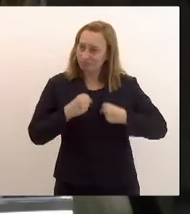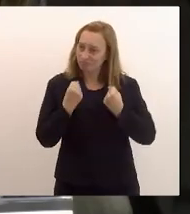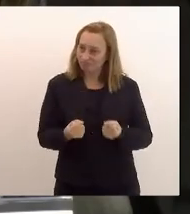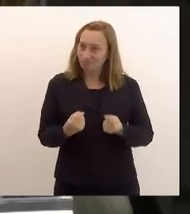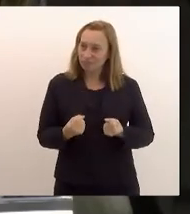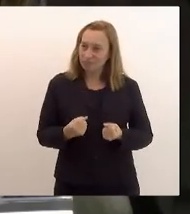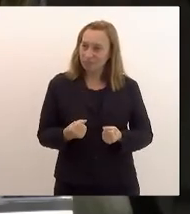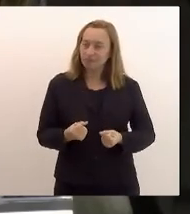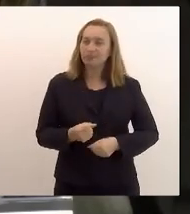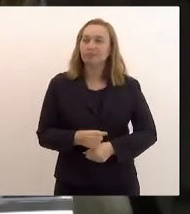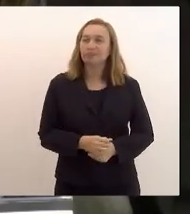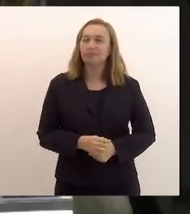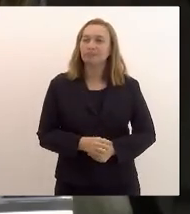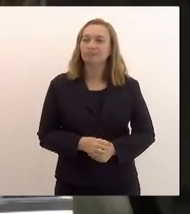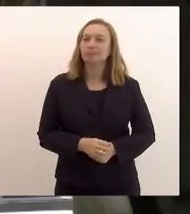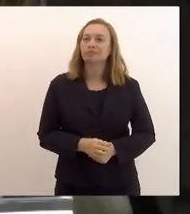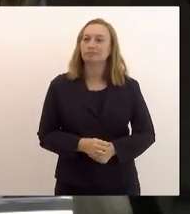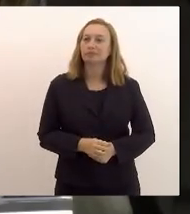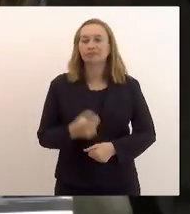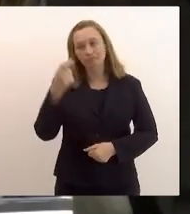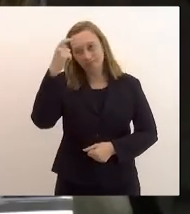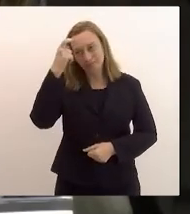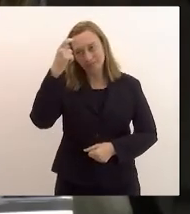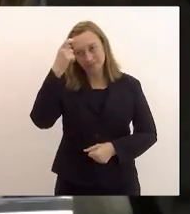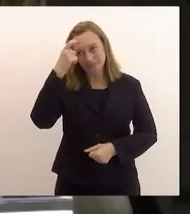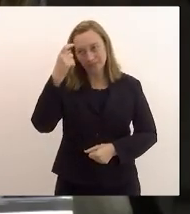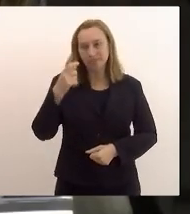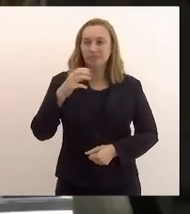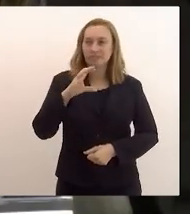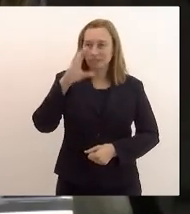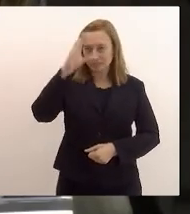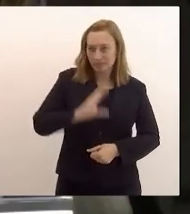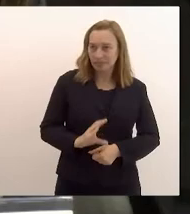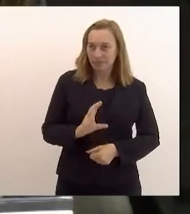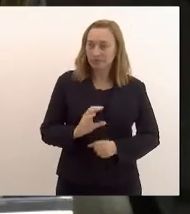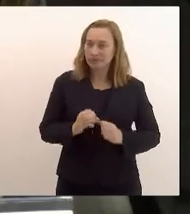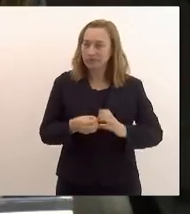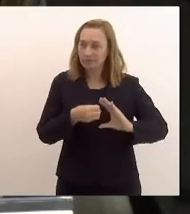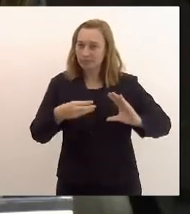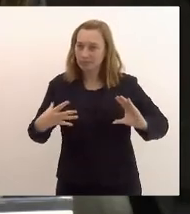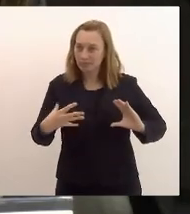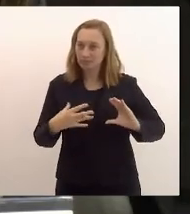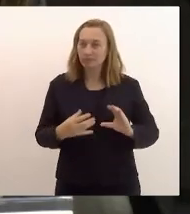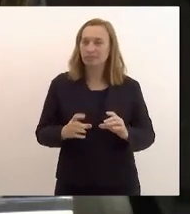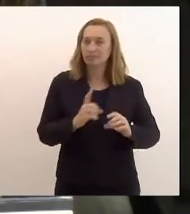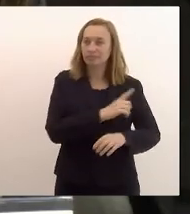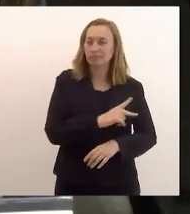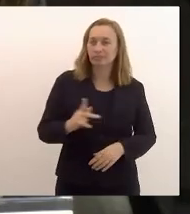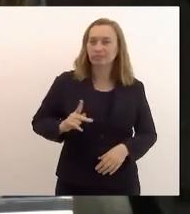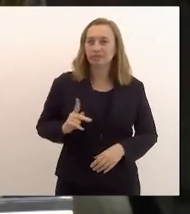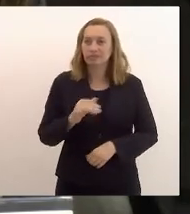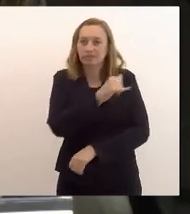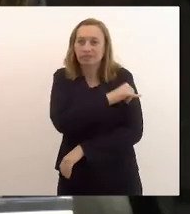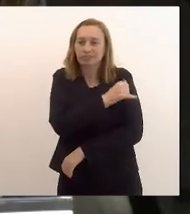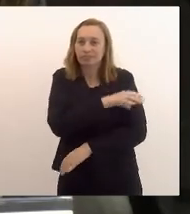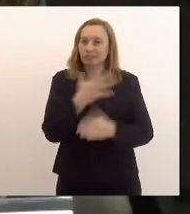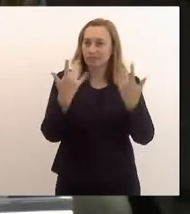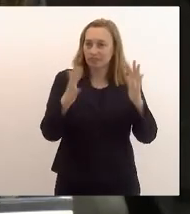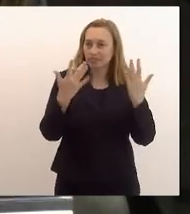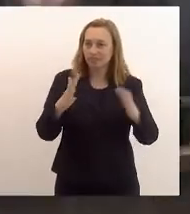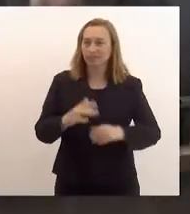d E aí com convicção é essa consciência de cidadania que caracteriza a Defensoria Pública do Rio de Janeiro